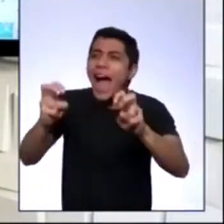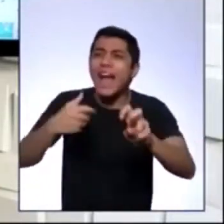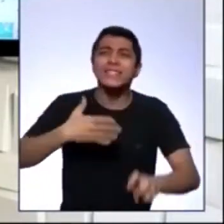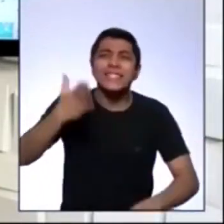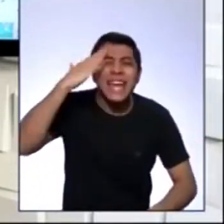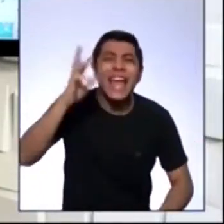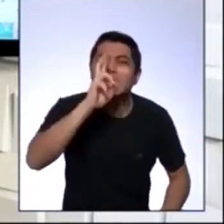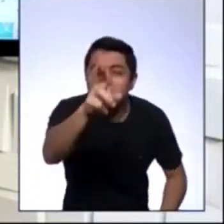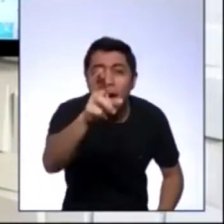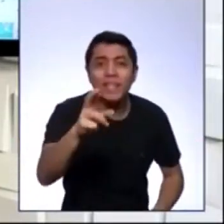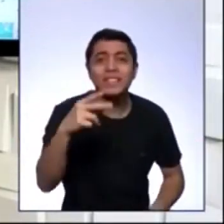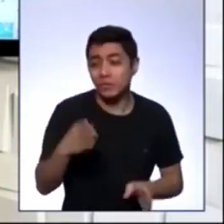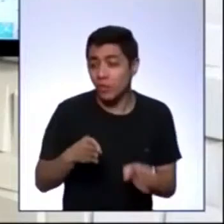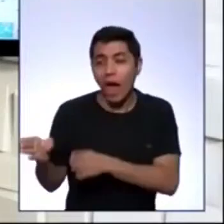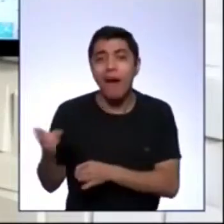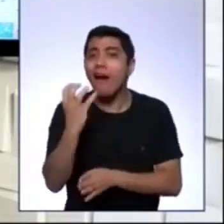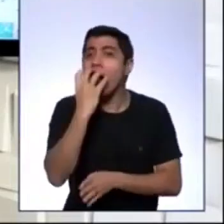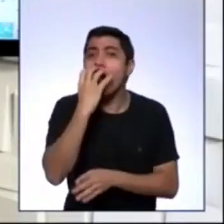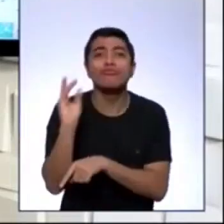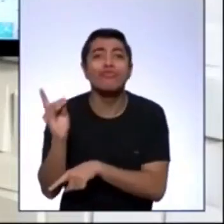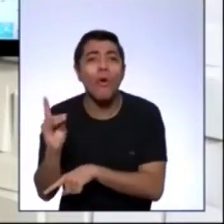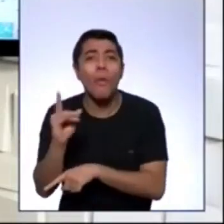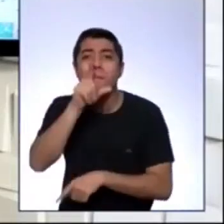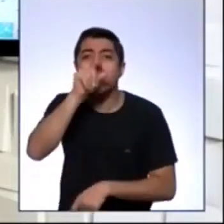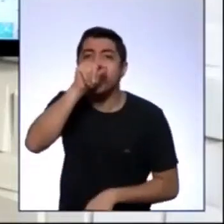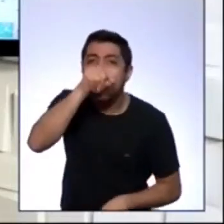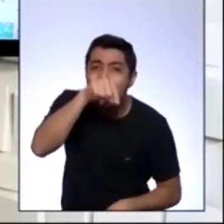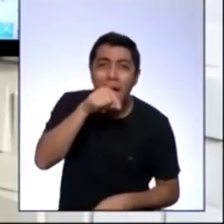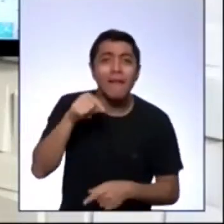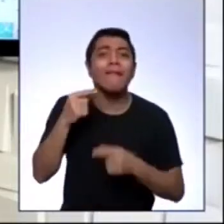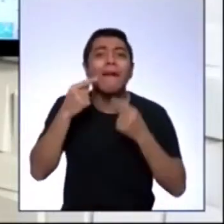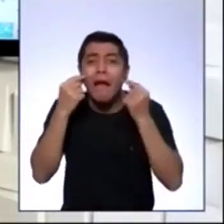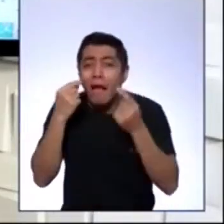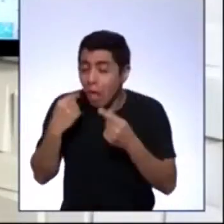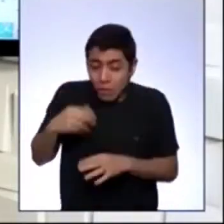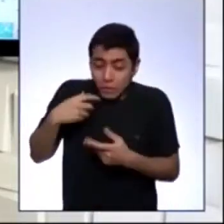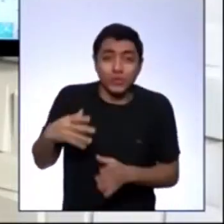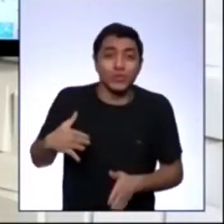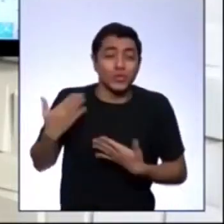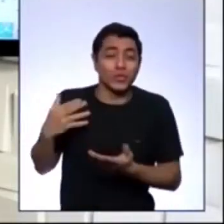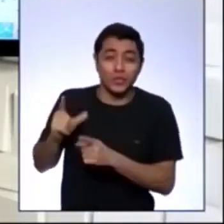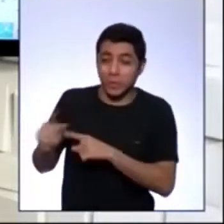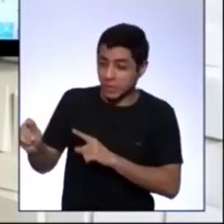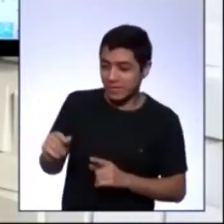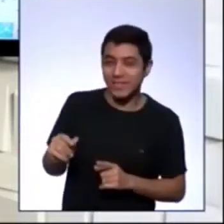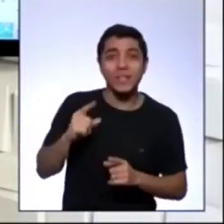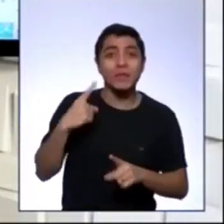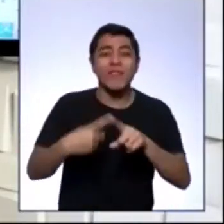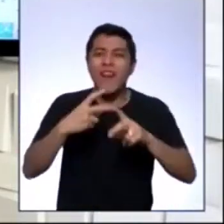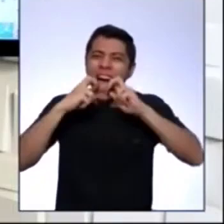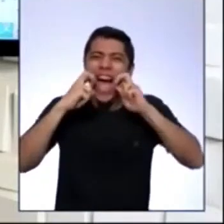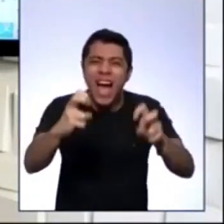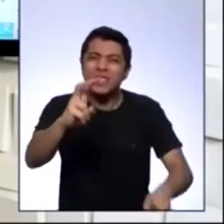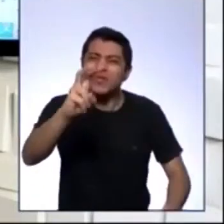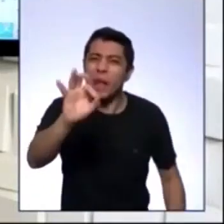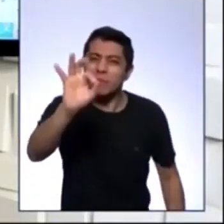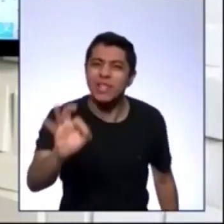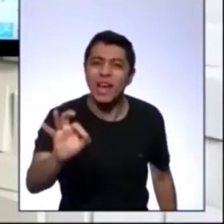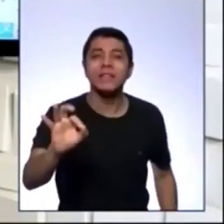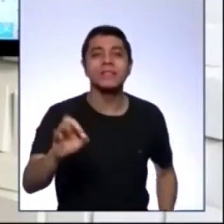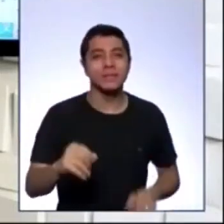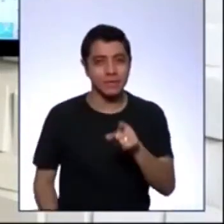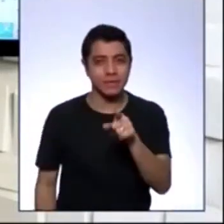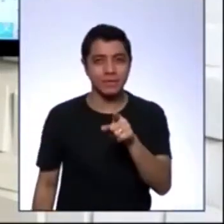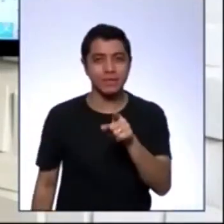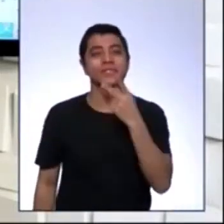papagaio e o gato 50 o centro porque o Senhor colocou 40 meninas